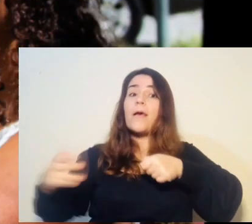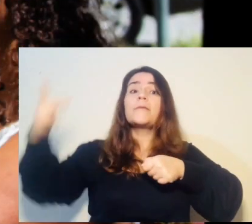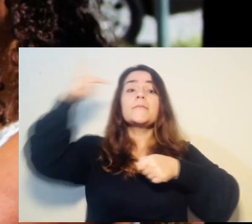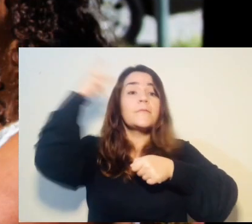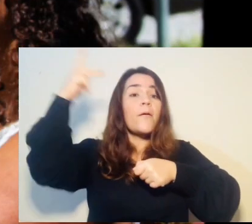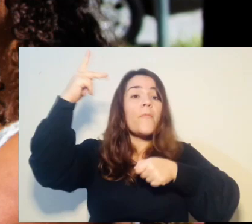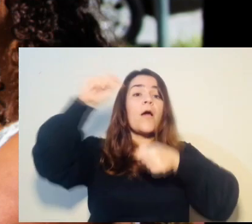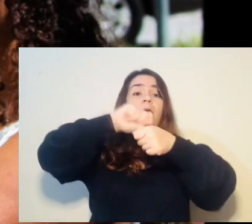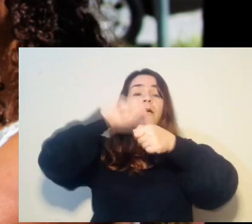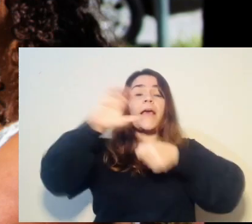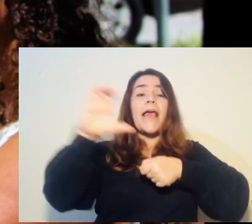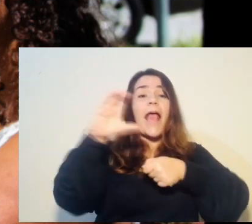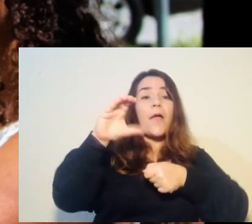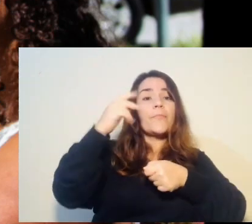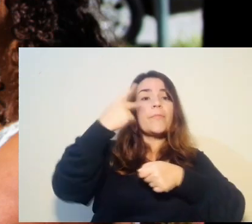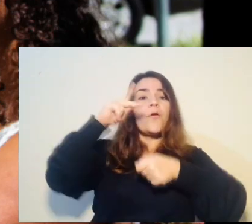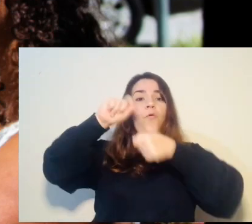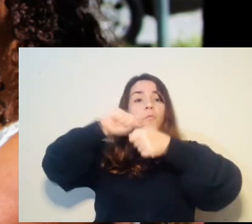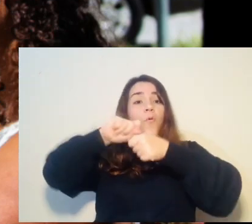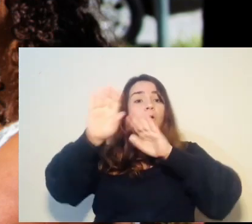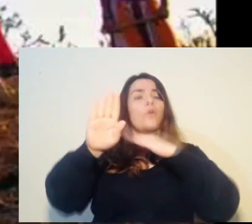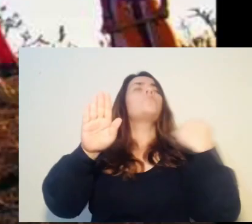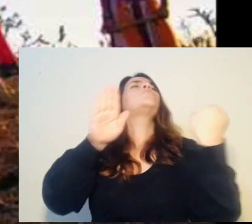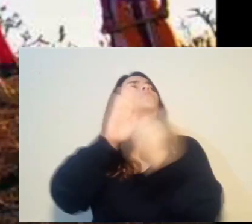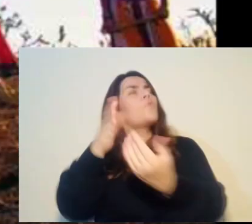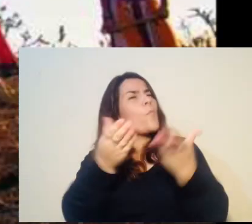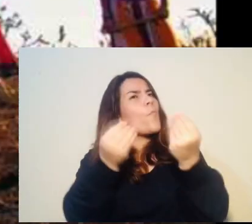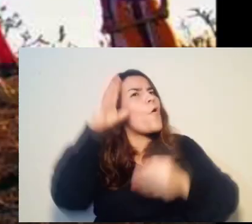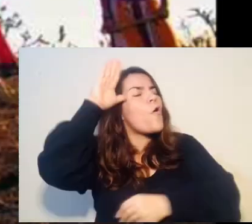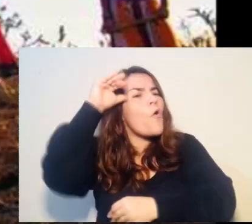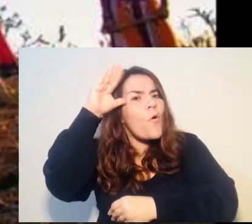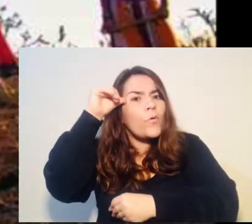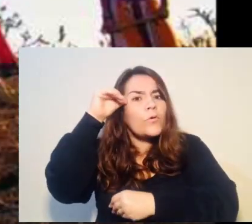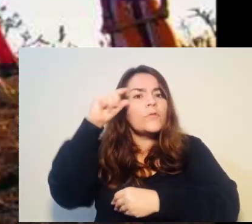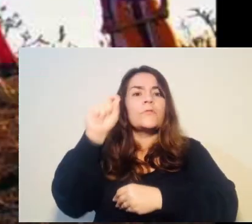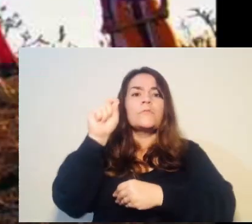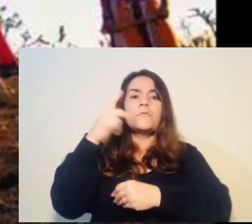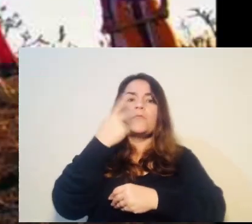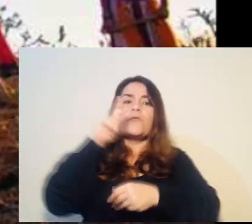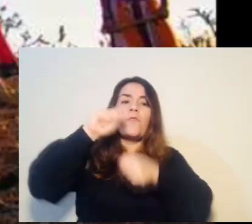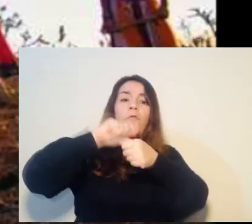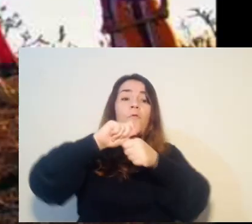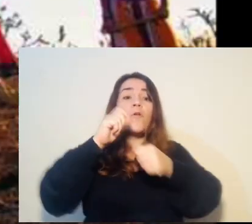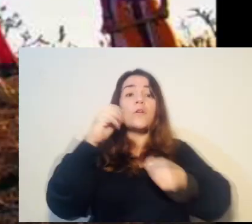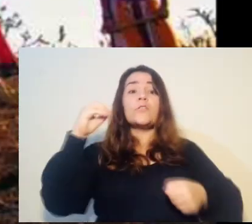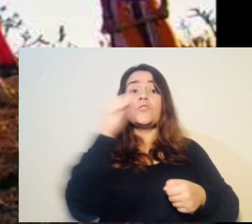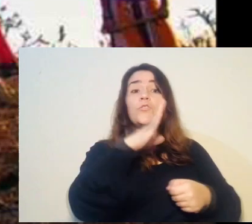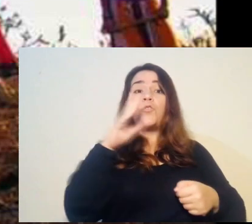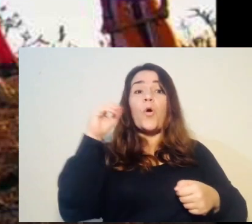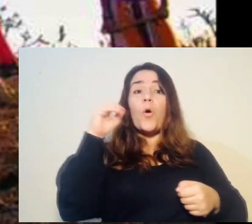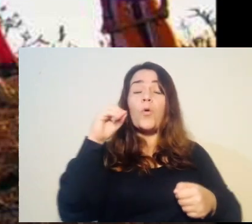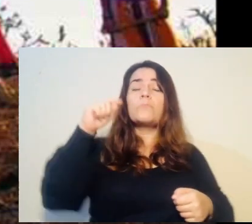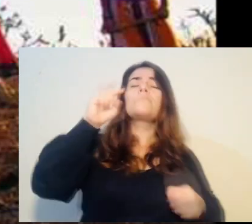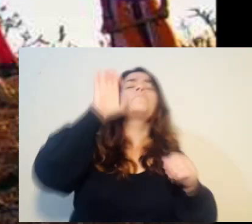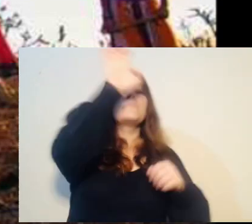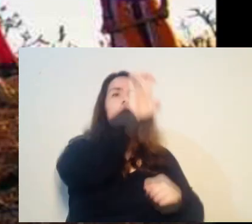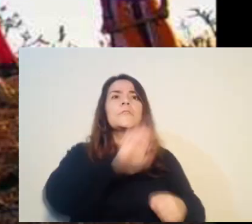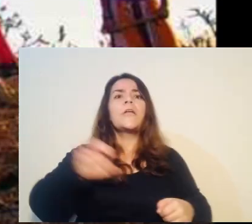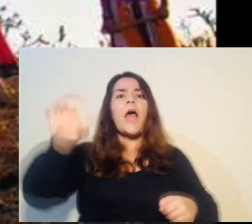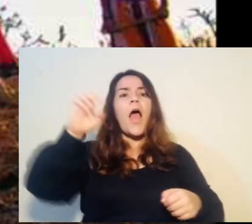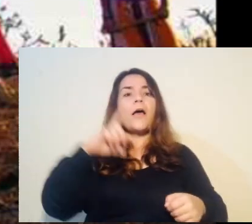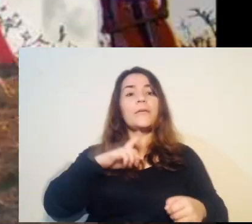no interior de São Paulo e na capital paulista. Um outro fato curioso é o de ter outros nomes em